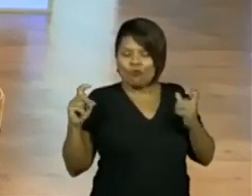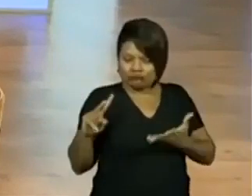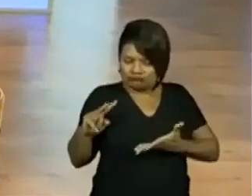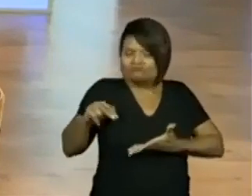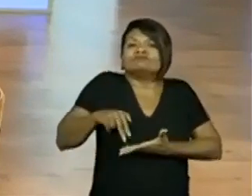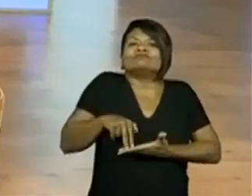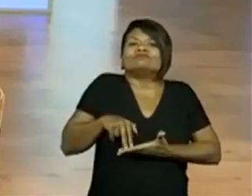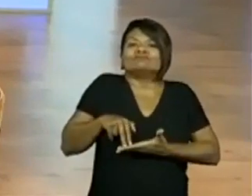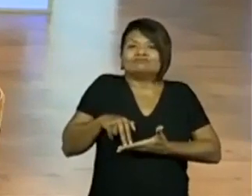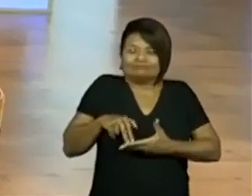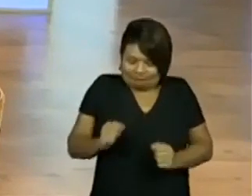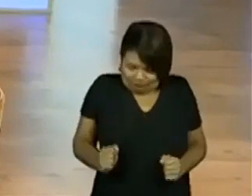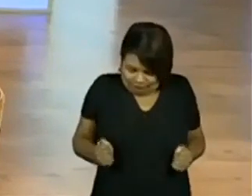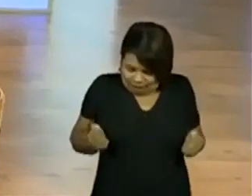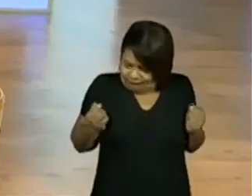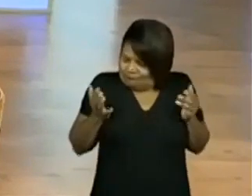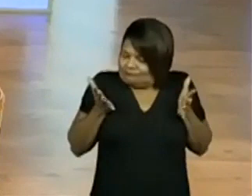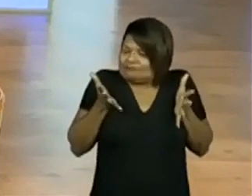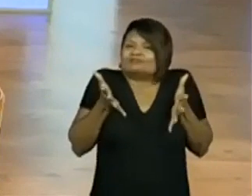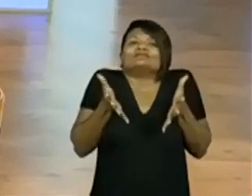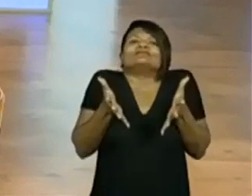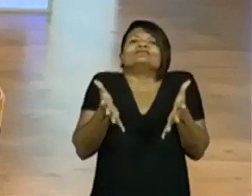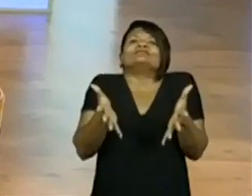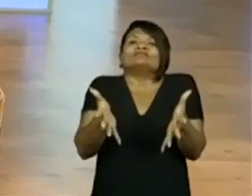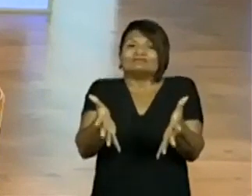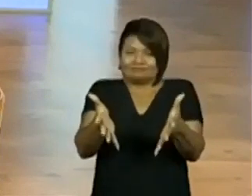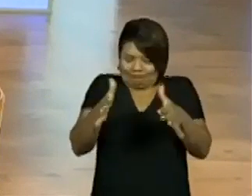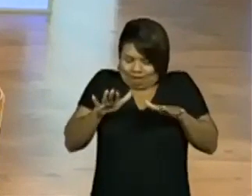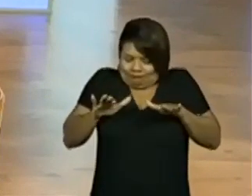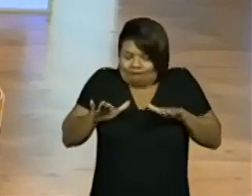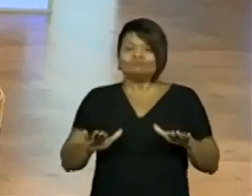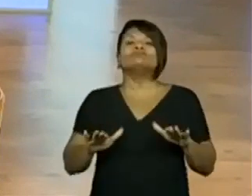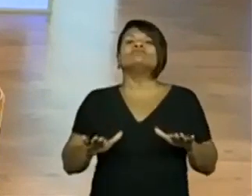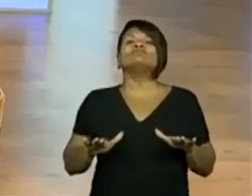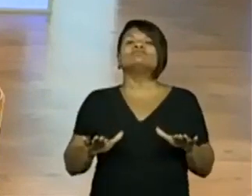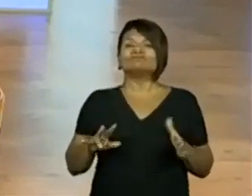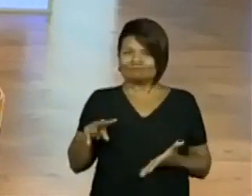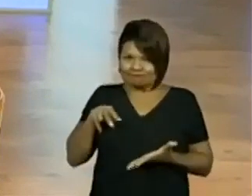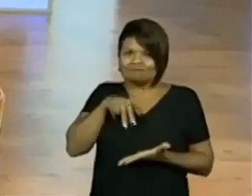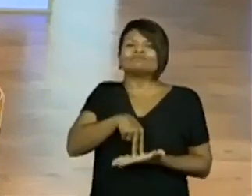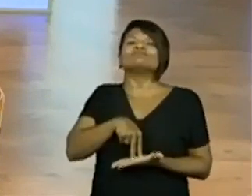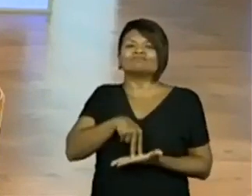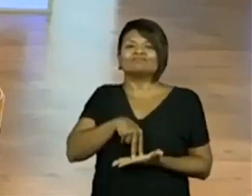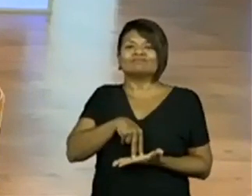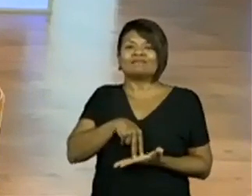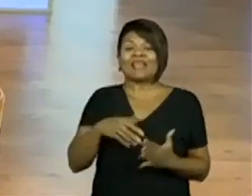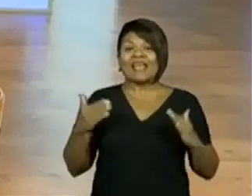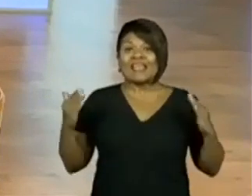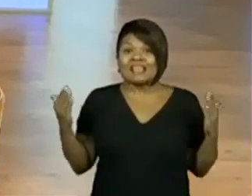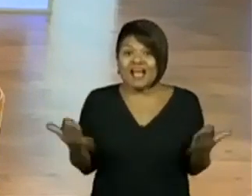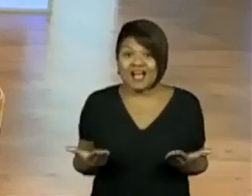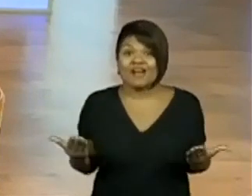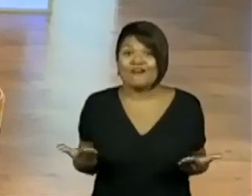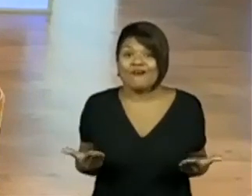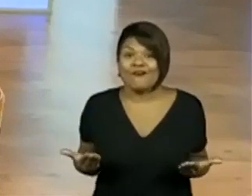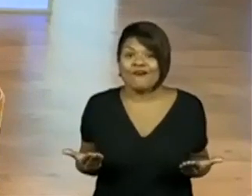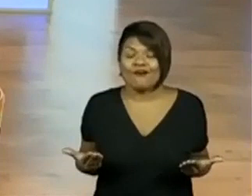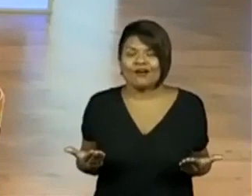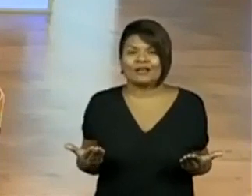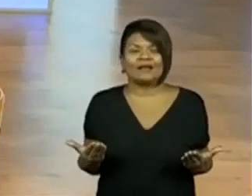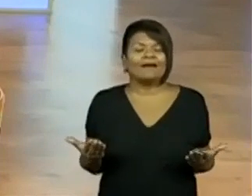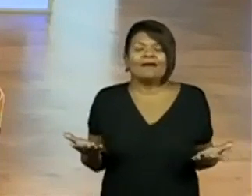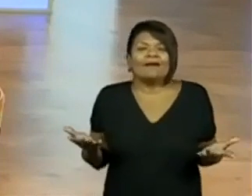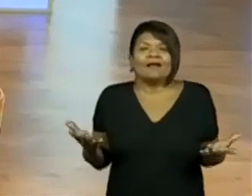provido de um corpo, de um assento. E agora, com toda